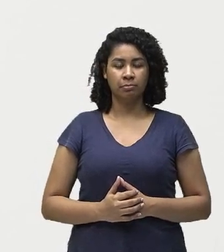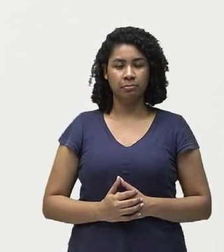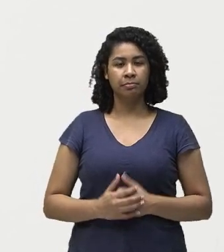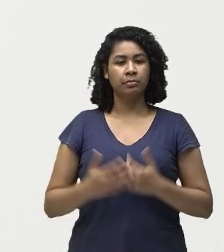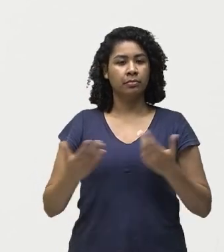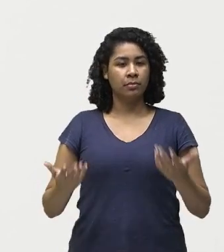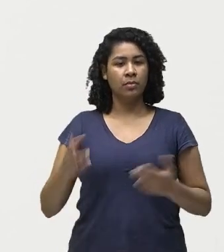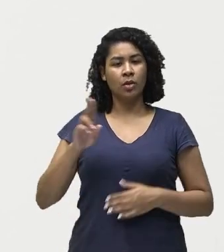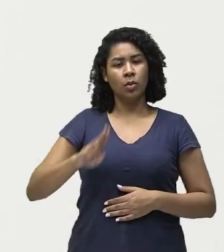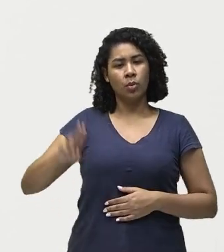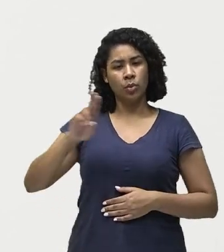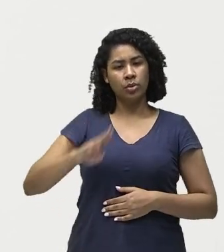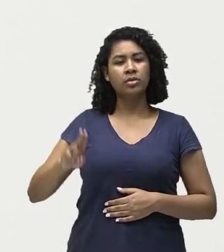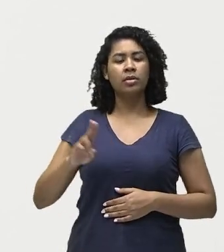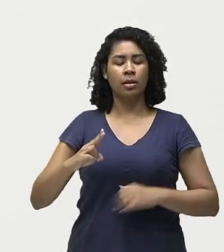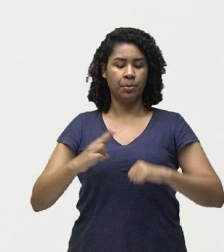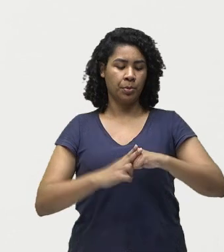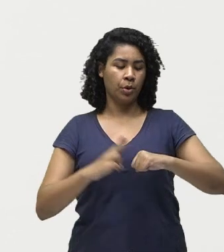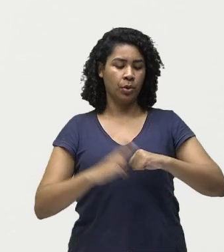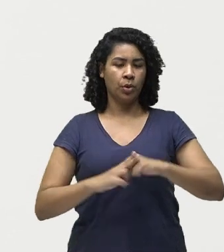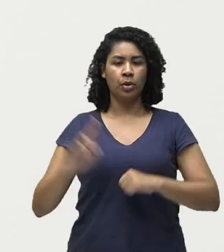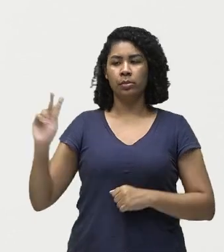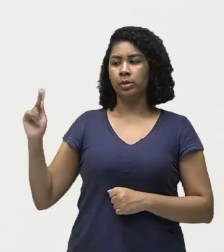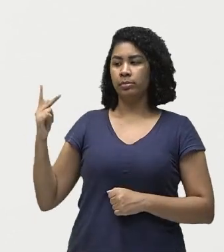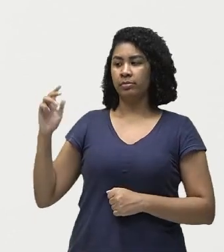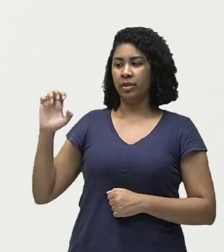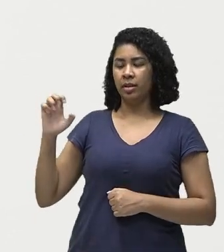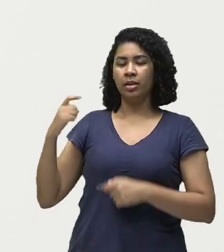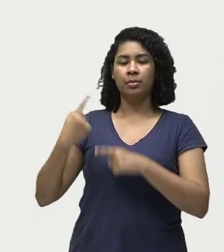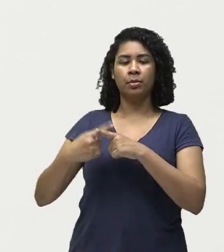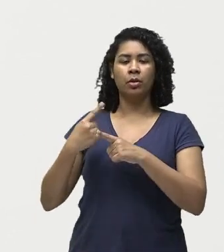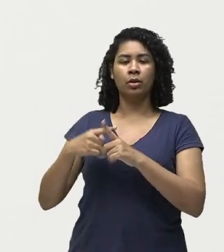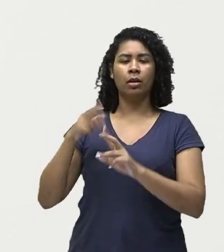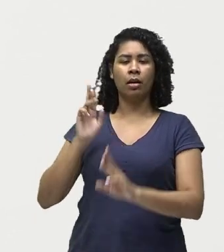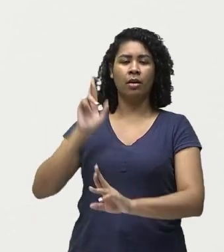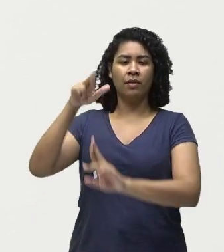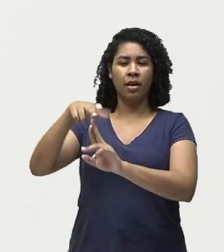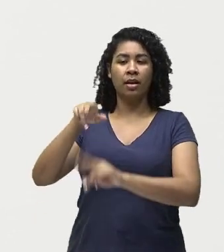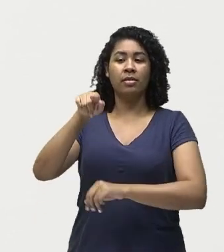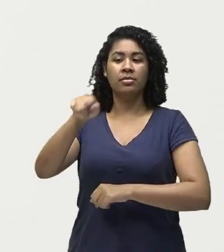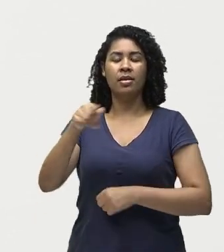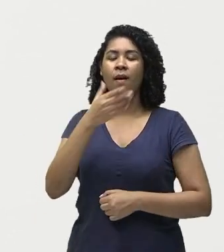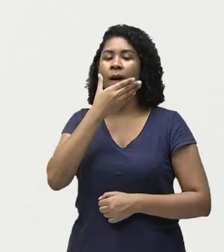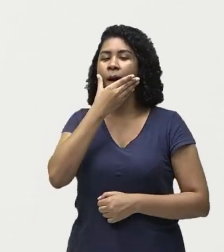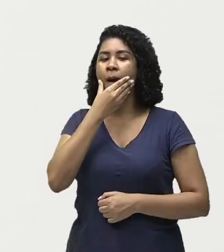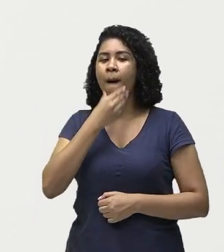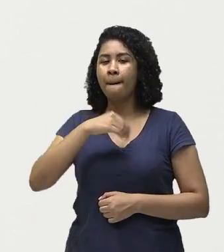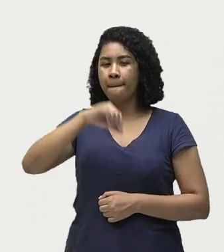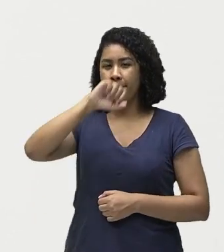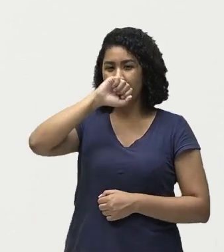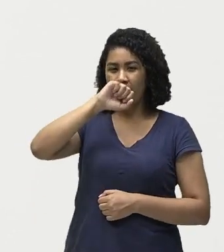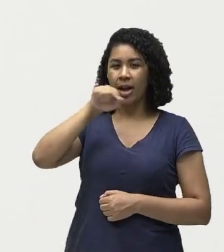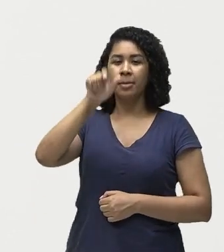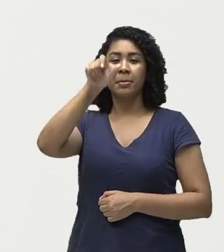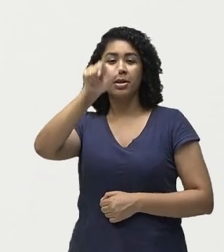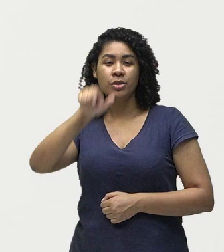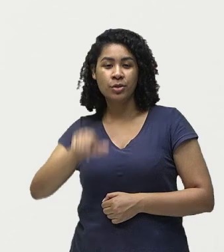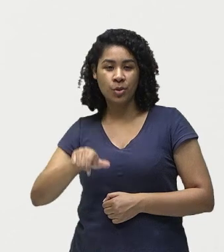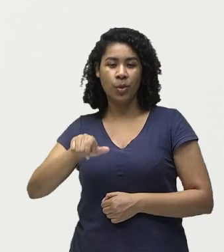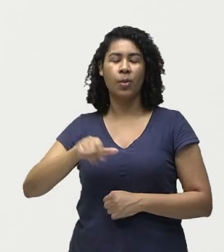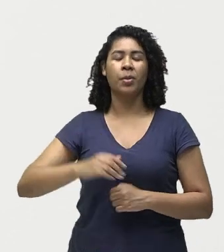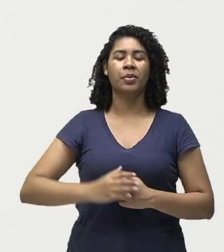sempre o pronome he porque estamos nos referindo a ele, ao pai, a uma pessoa, a um